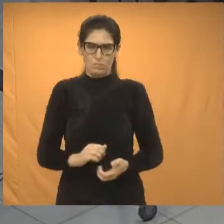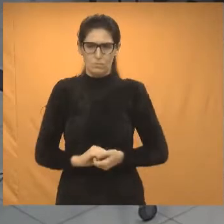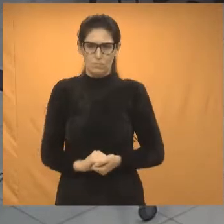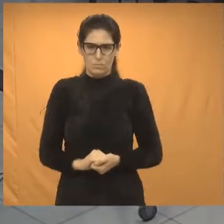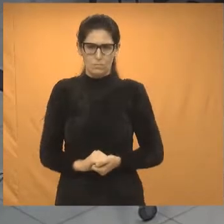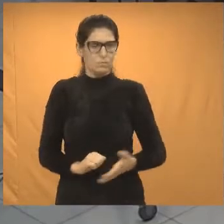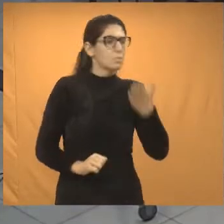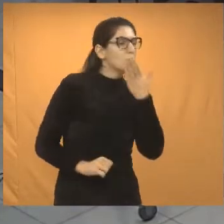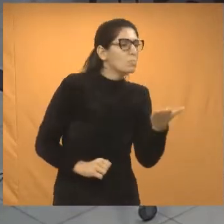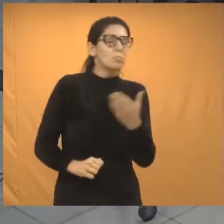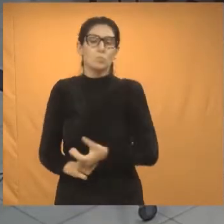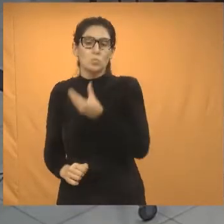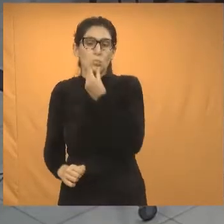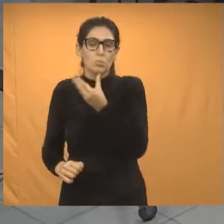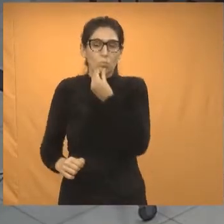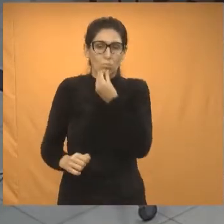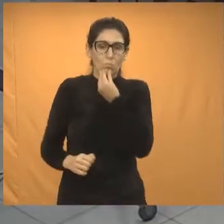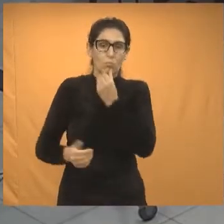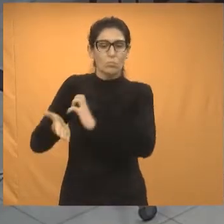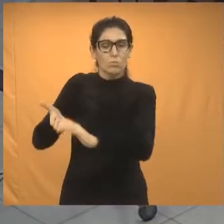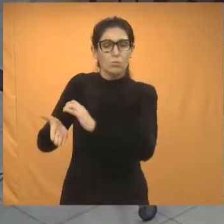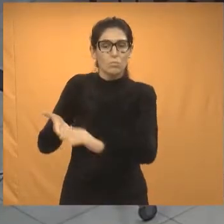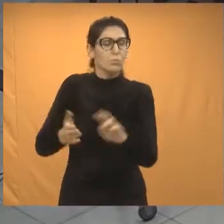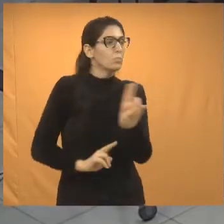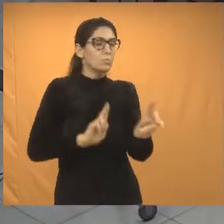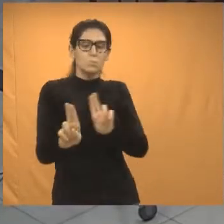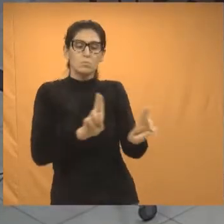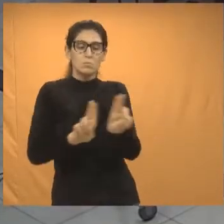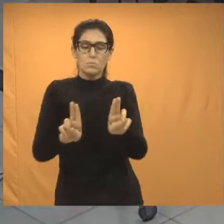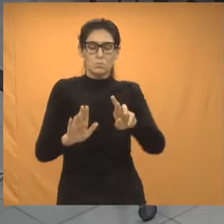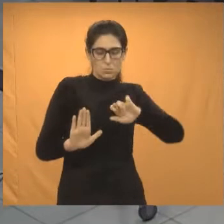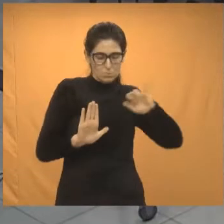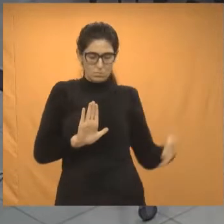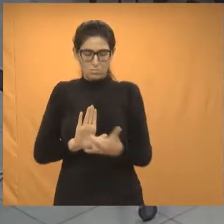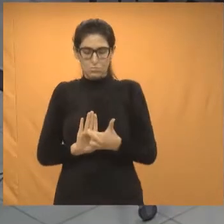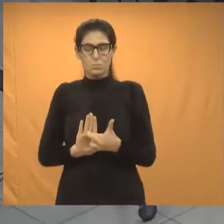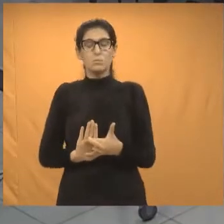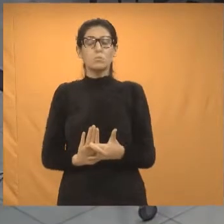Peço ao primeiro secretário que proceda à votação nominal do projeto na forma regimental.